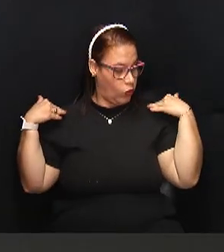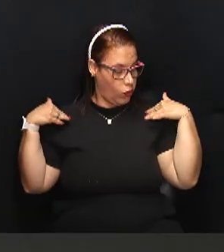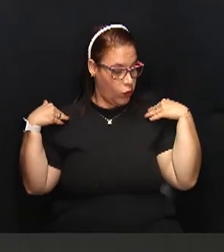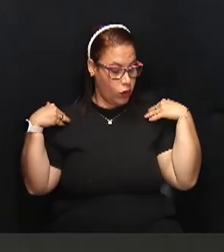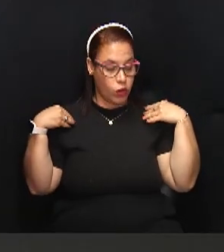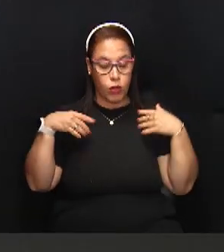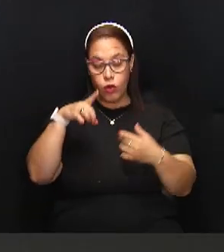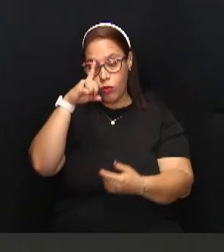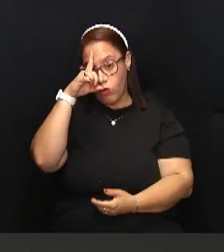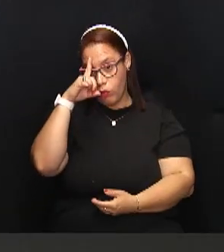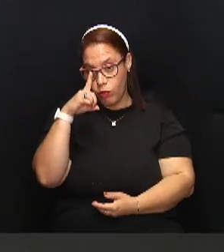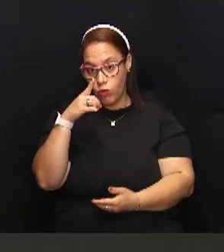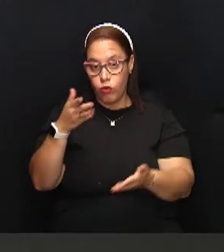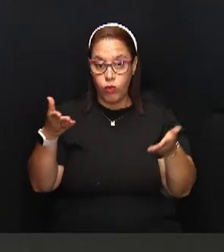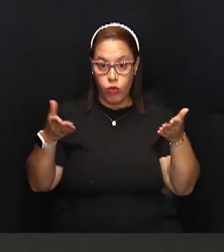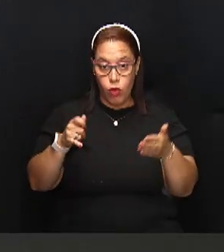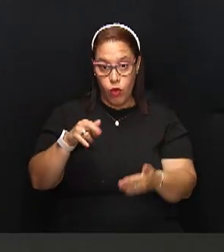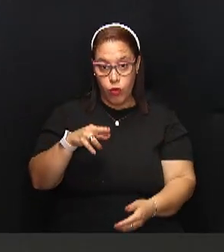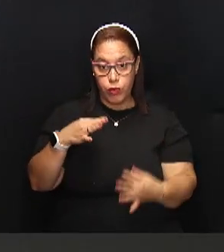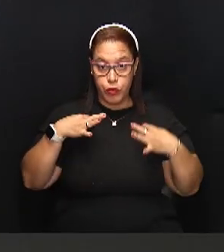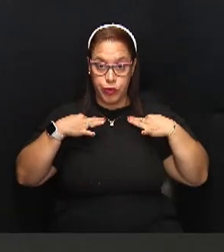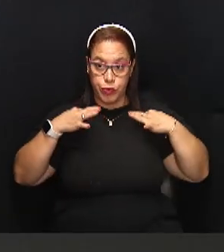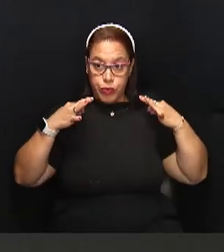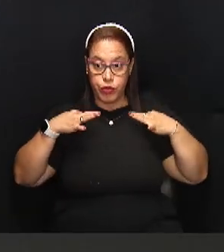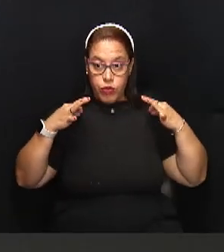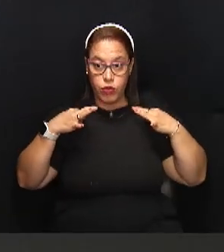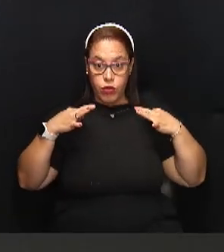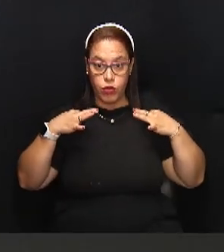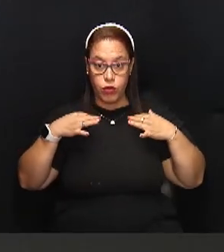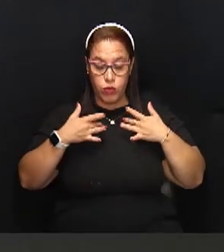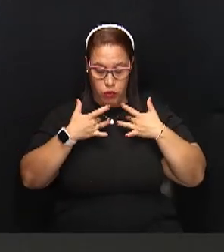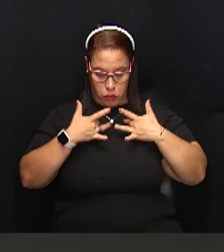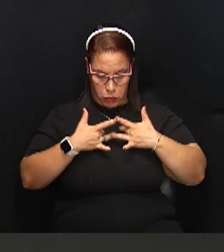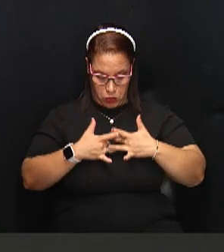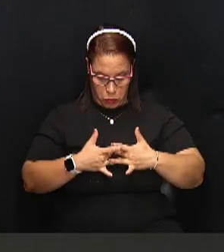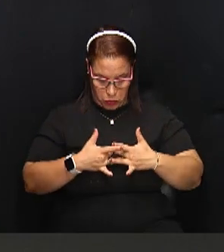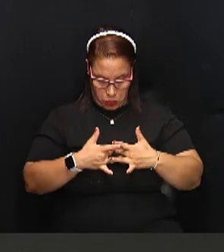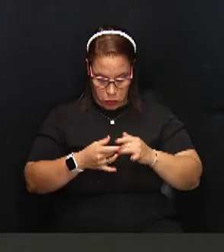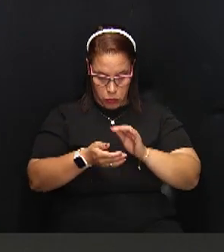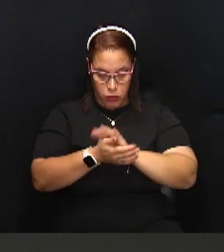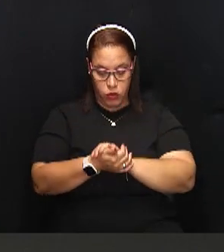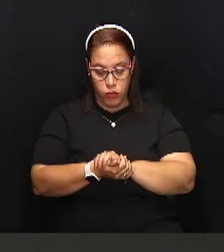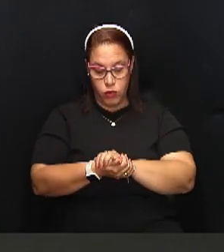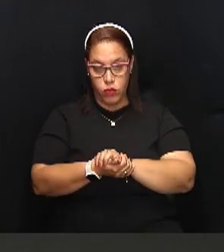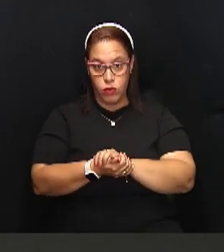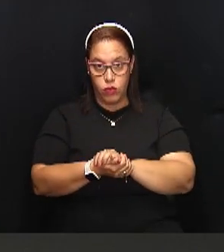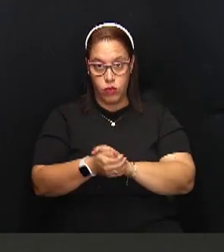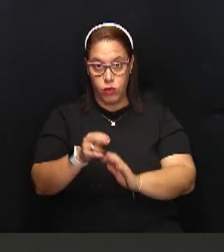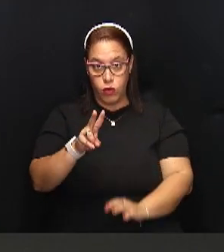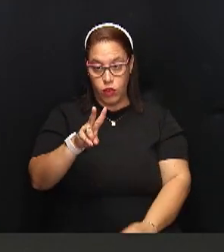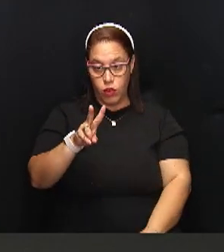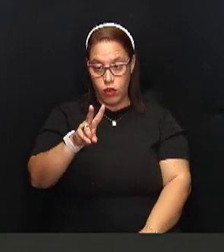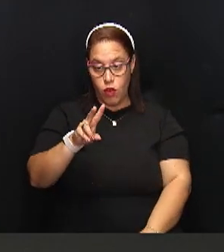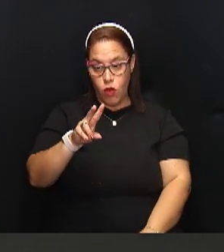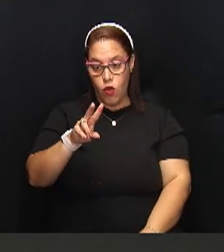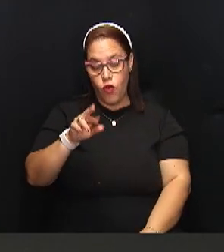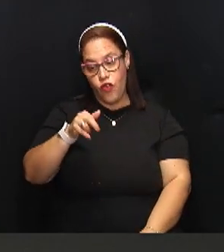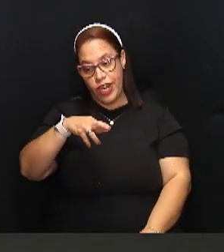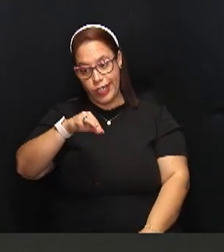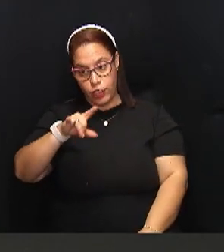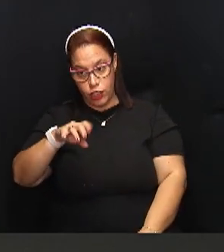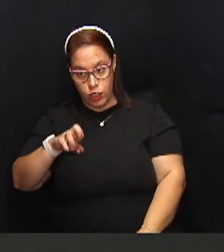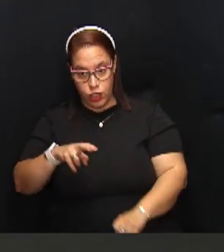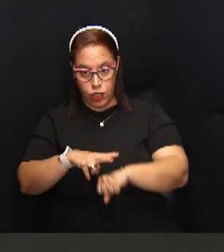mechas loiras. Hoje eu estou vestida com uma blusa que tem um decote V, ele é chamado de verde água. Estou com